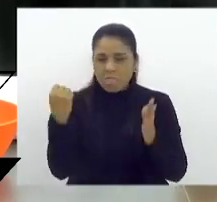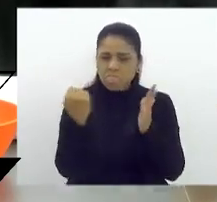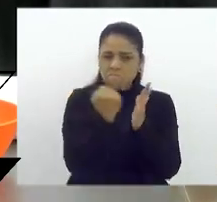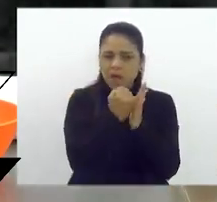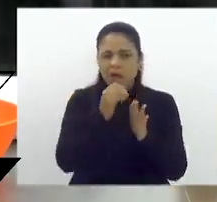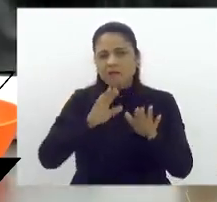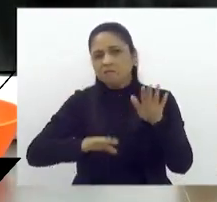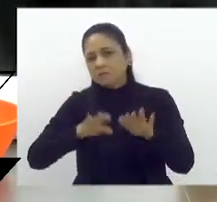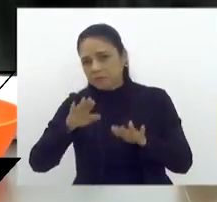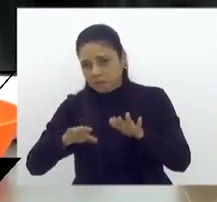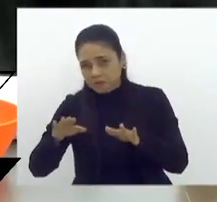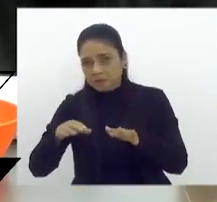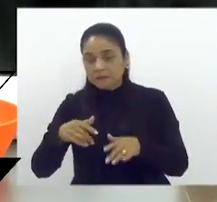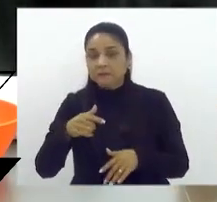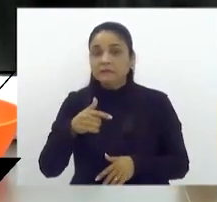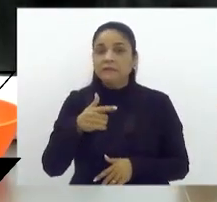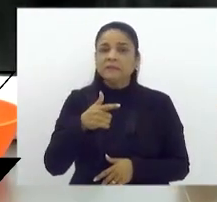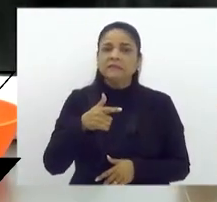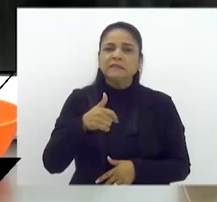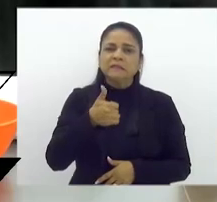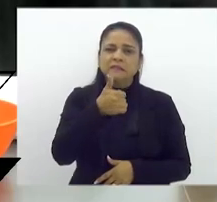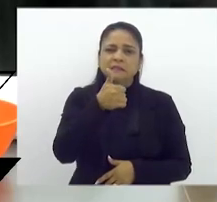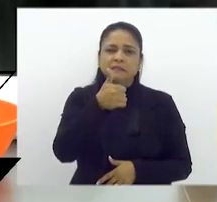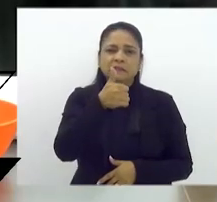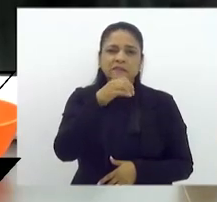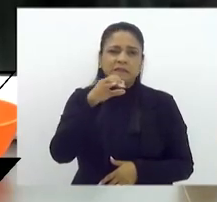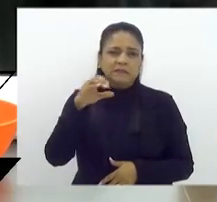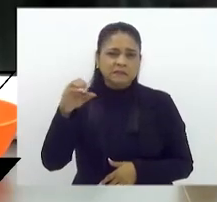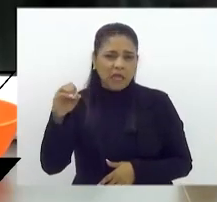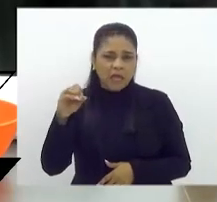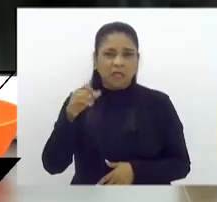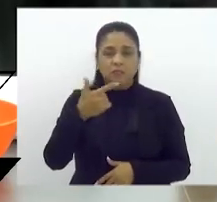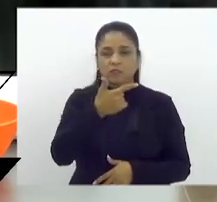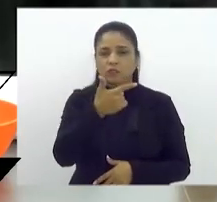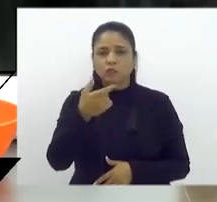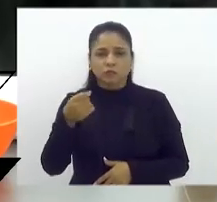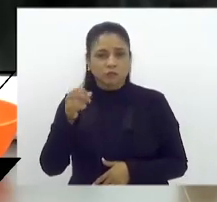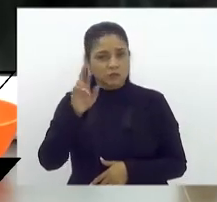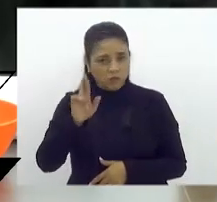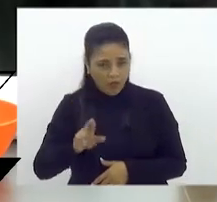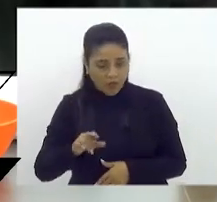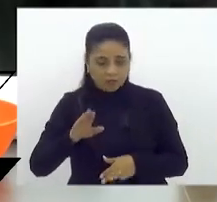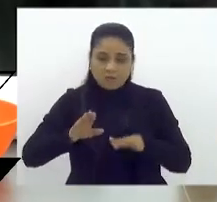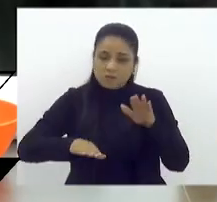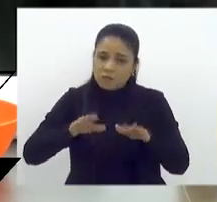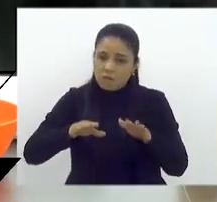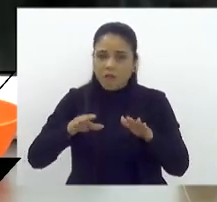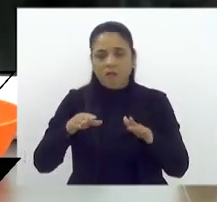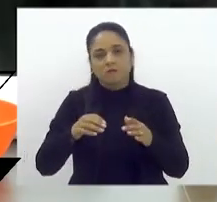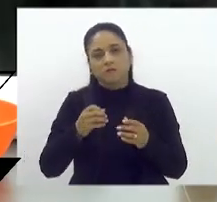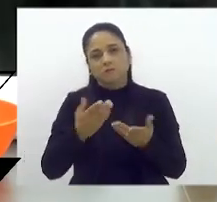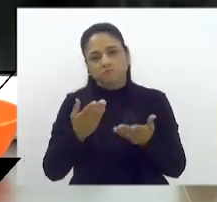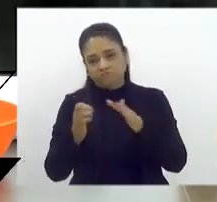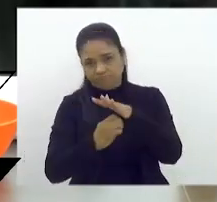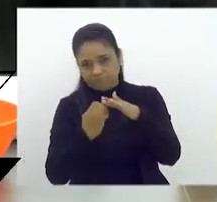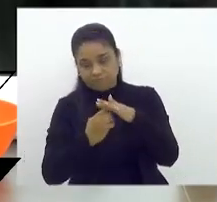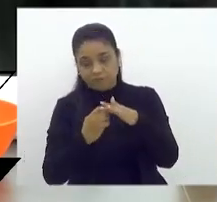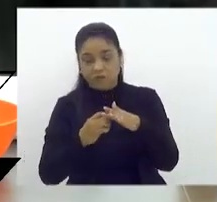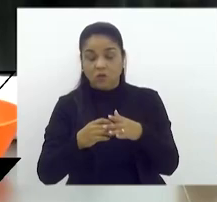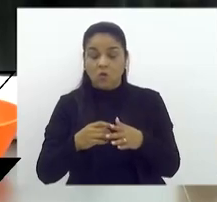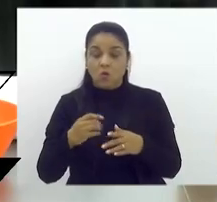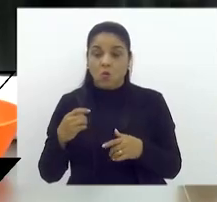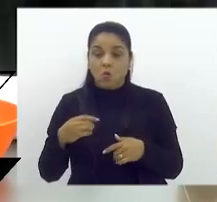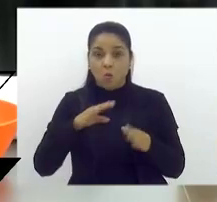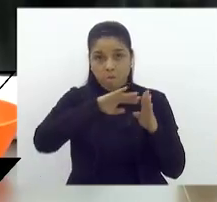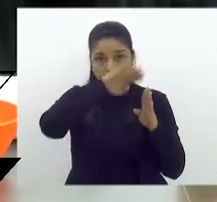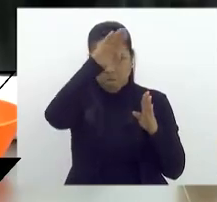R$100 e R$200. Mas precisa ali também estar um operador, um profissional. Então, a ideia melhor é o portão, mas é